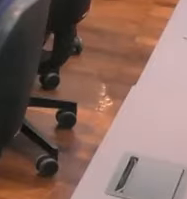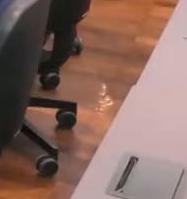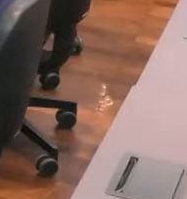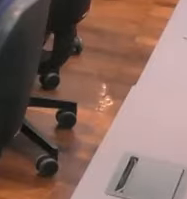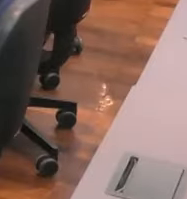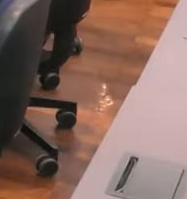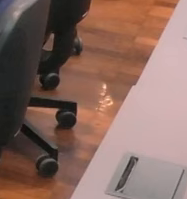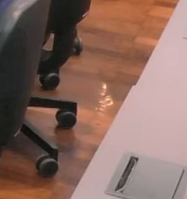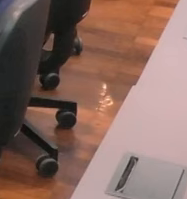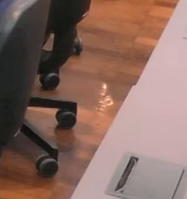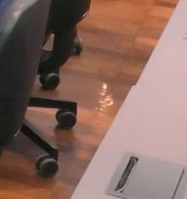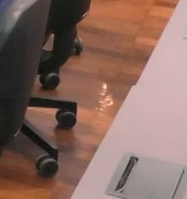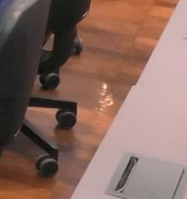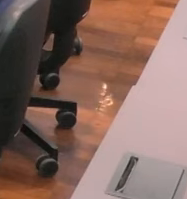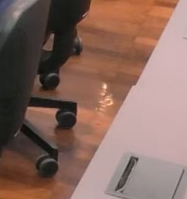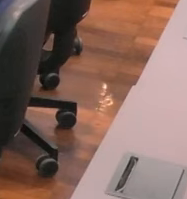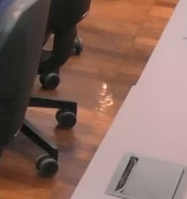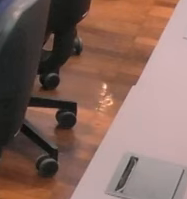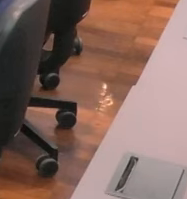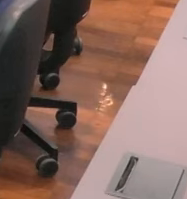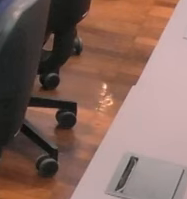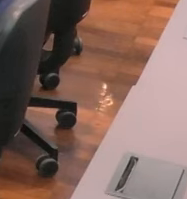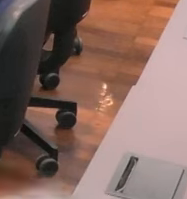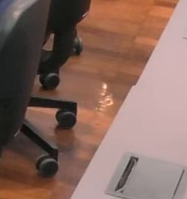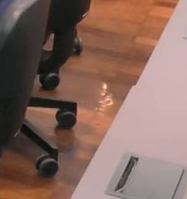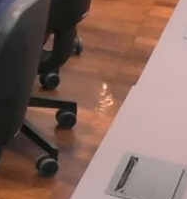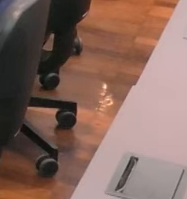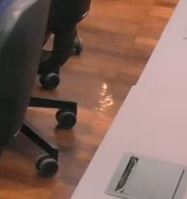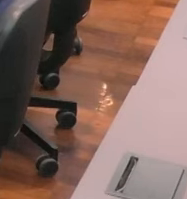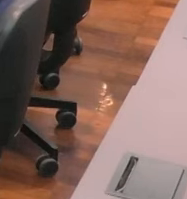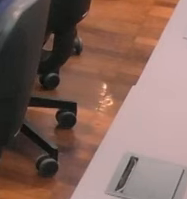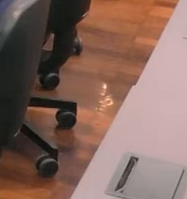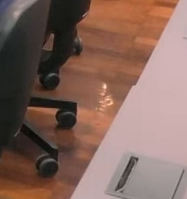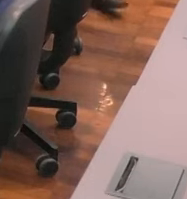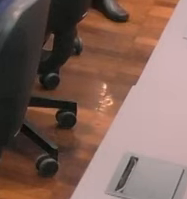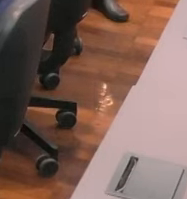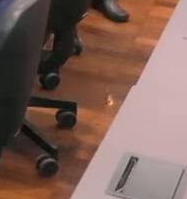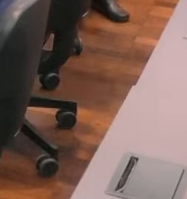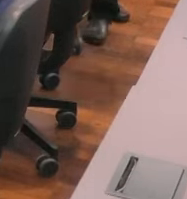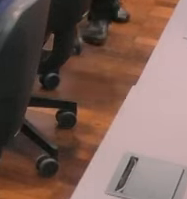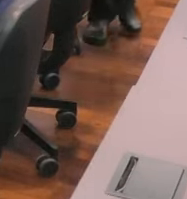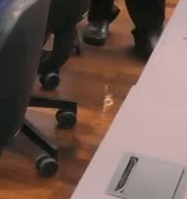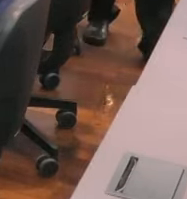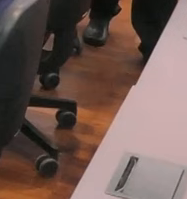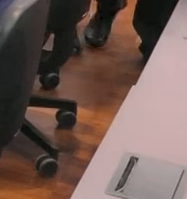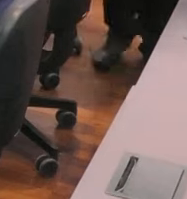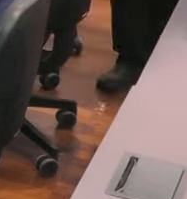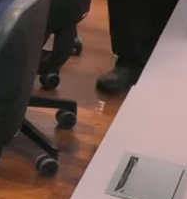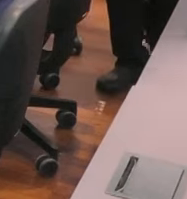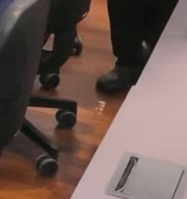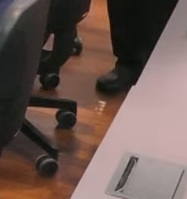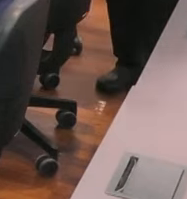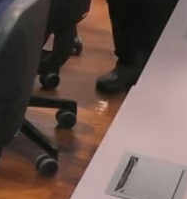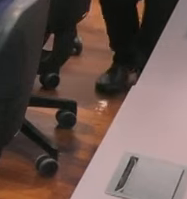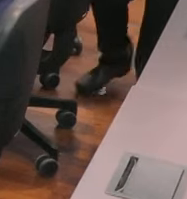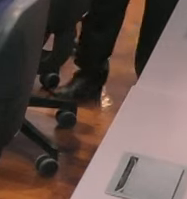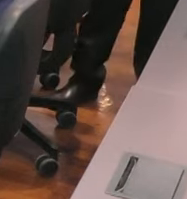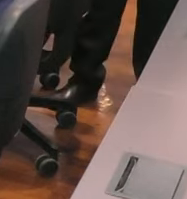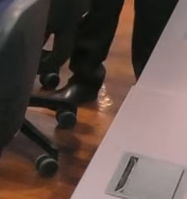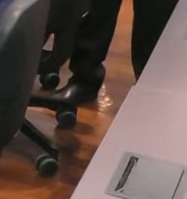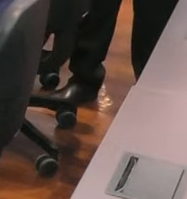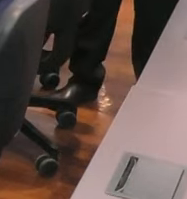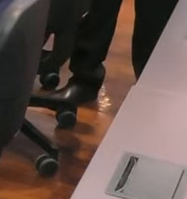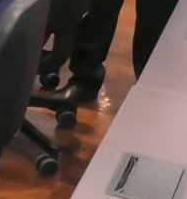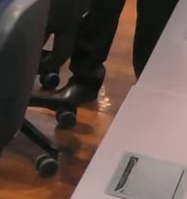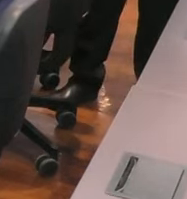um plano verão. Depois a gente pode detalhar isso aos senhores. Para todo tipo de contingência que a gente tenha,